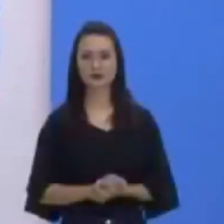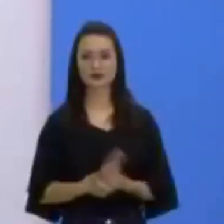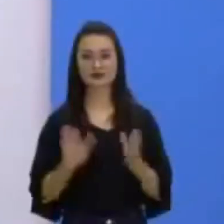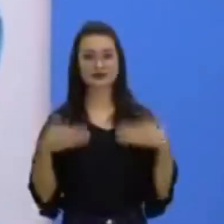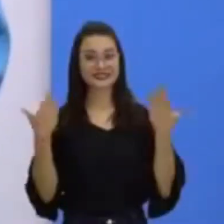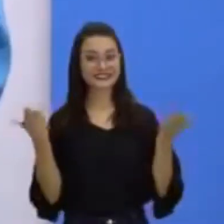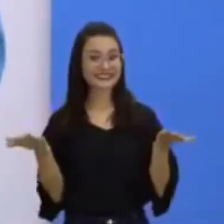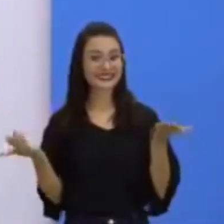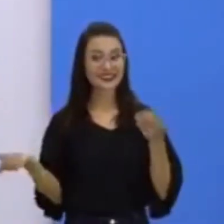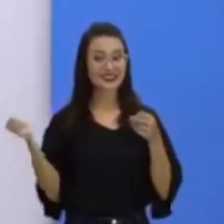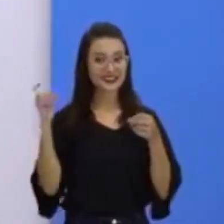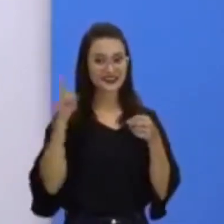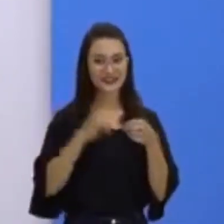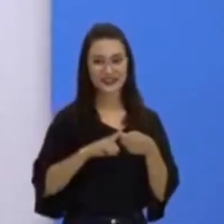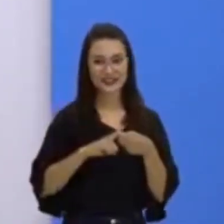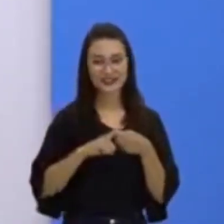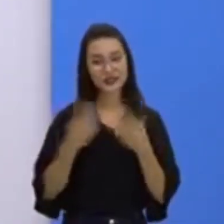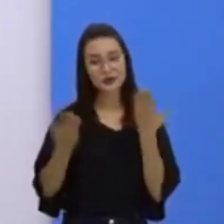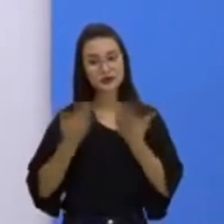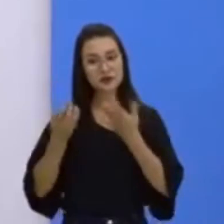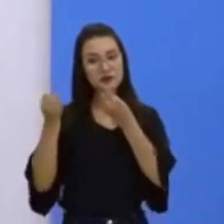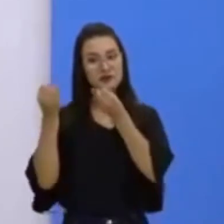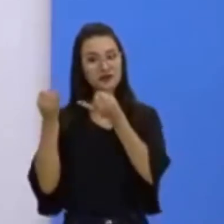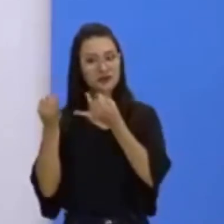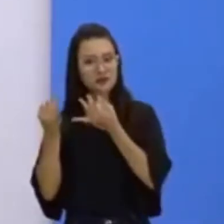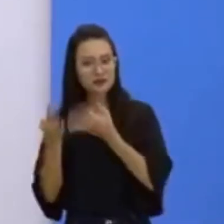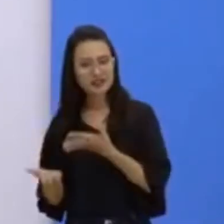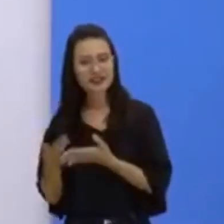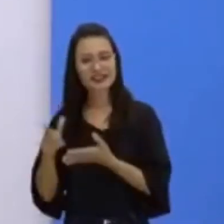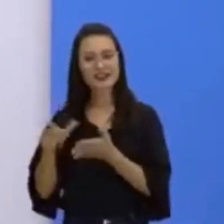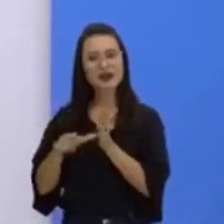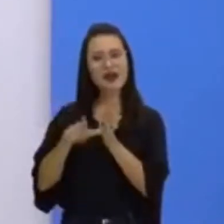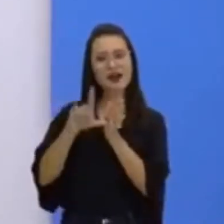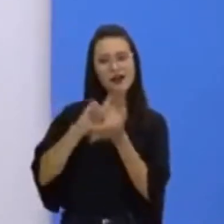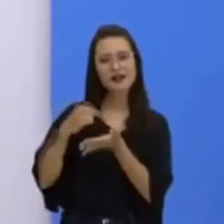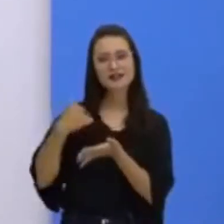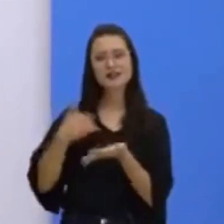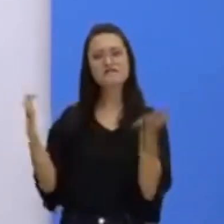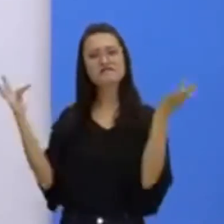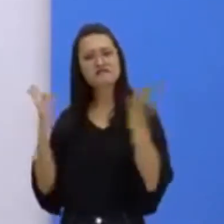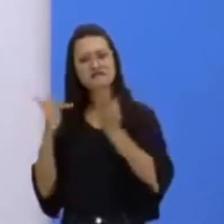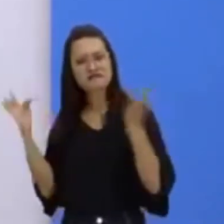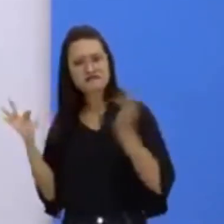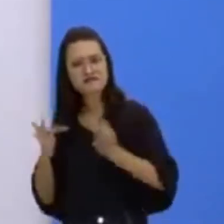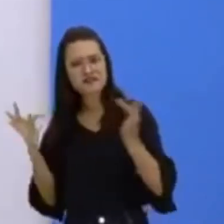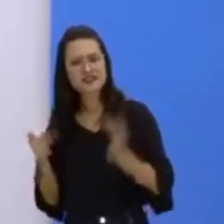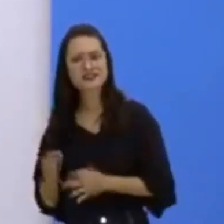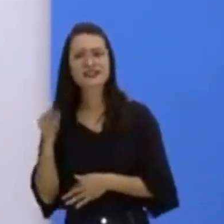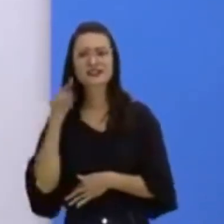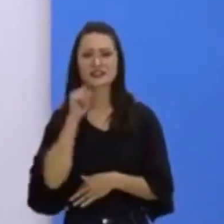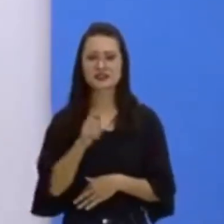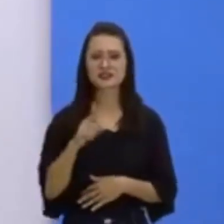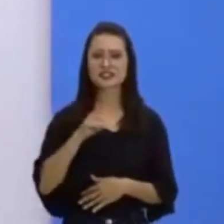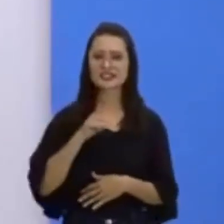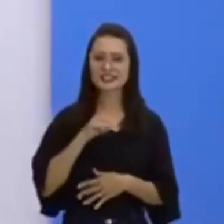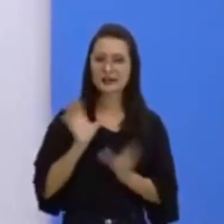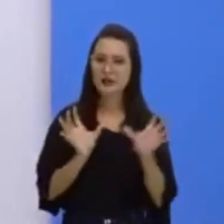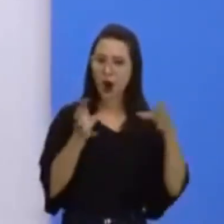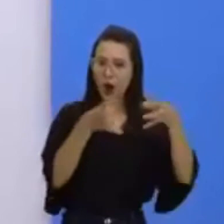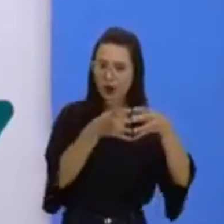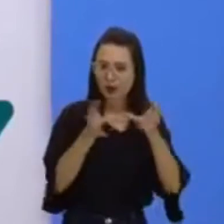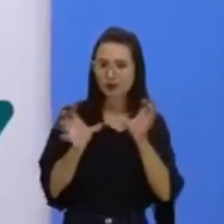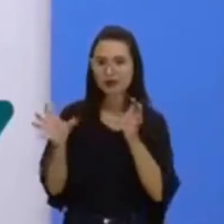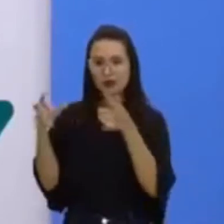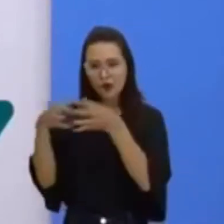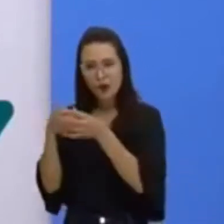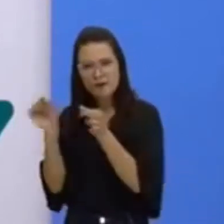Então, estamos de volta. Como eu estava falando antes, eu fico muito feliz com o trabalho que vocês fizeram. Forme sempre esse grupo aí